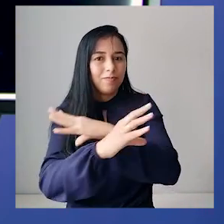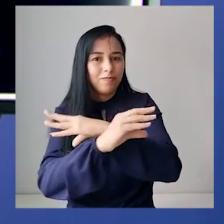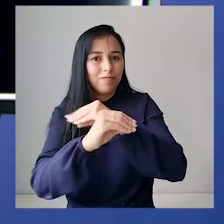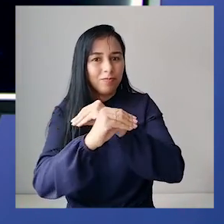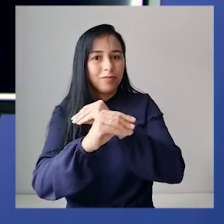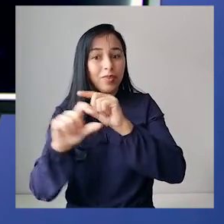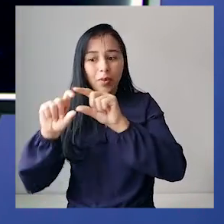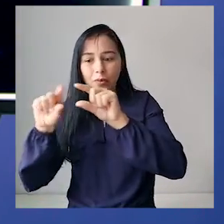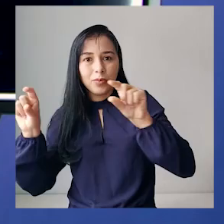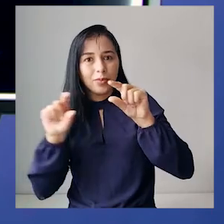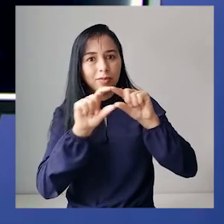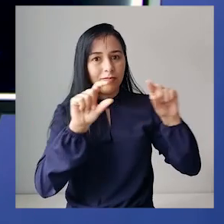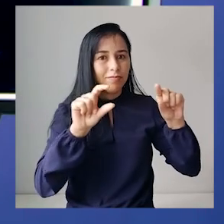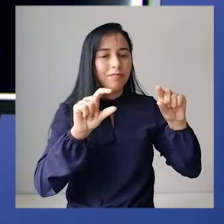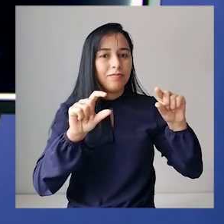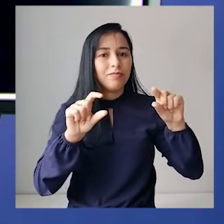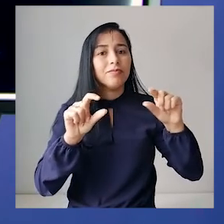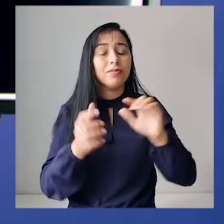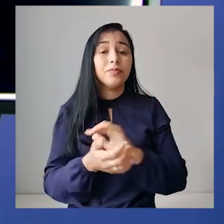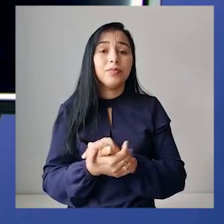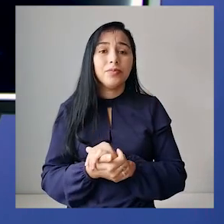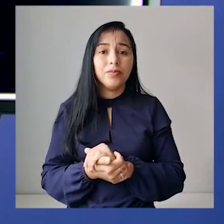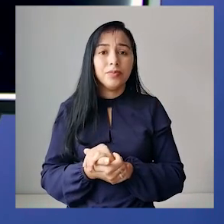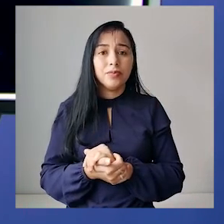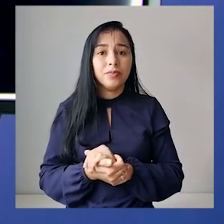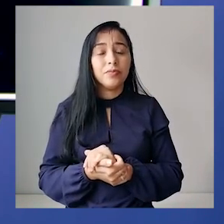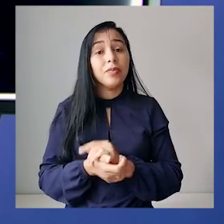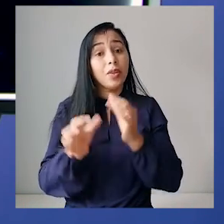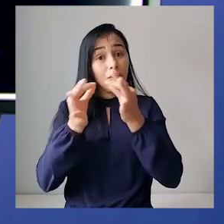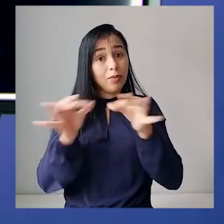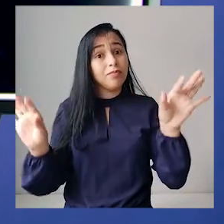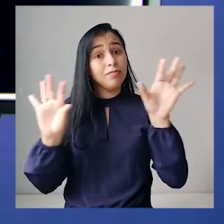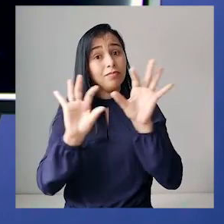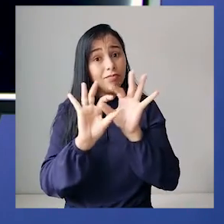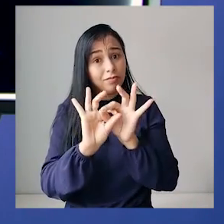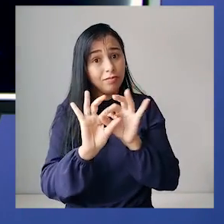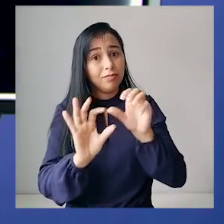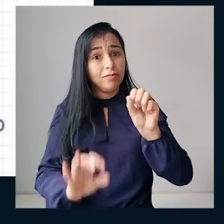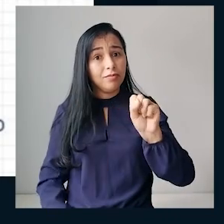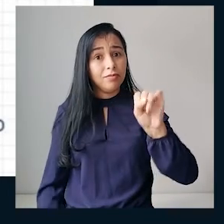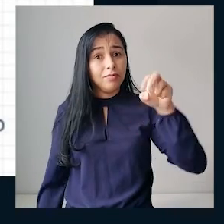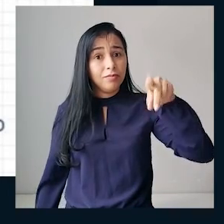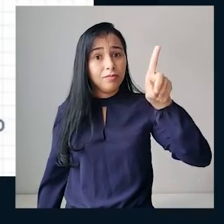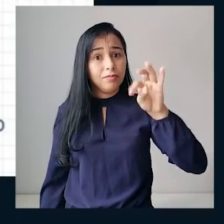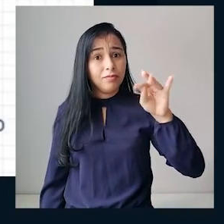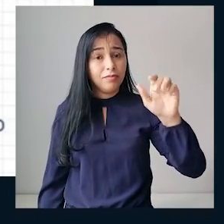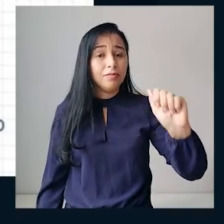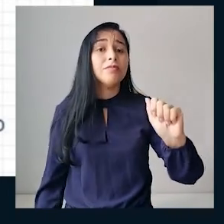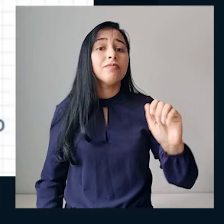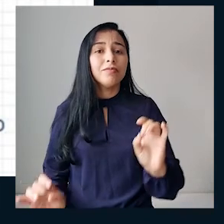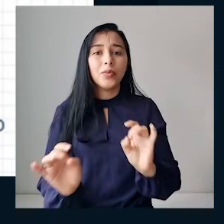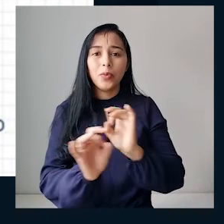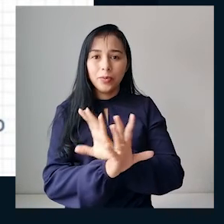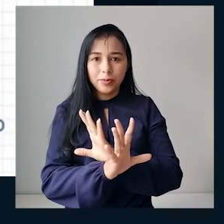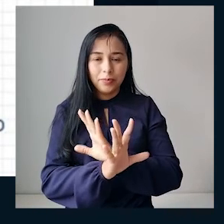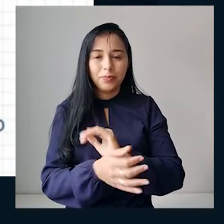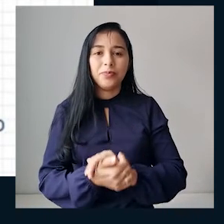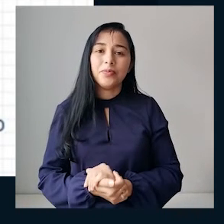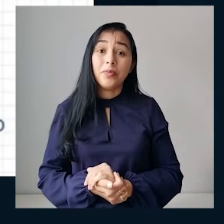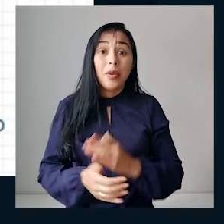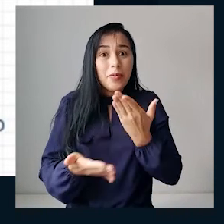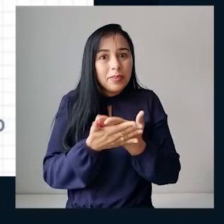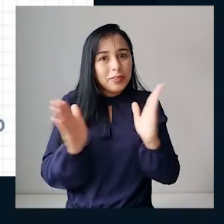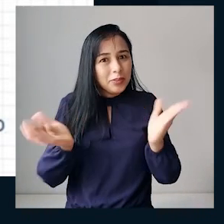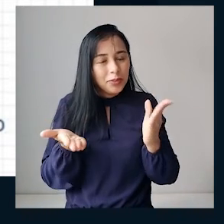é classificado como oração coordenada sindética conclusiva. Na aula de hoje, nós aprendemos que o